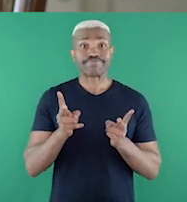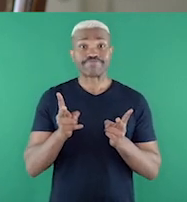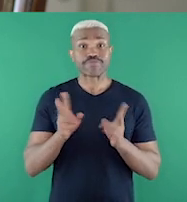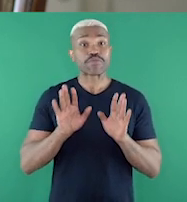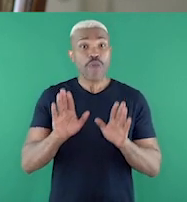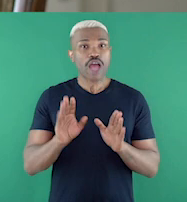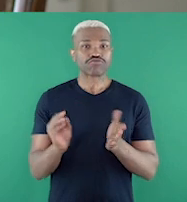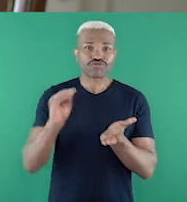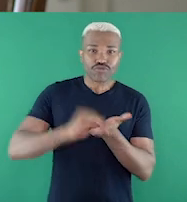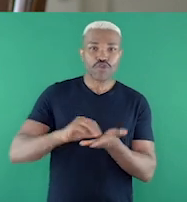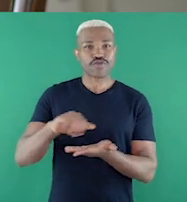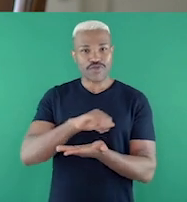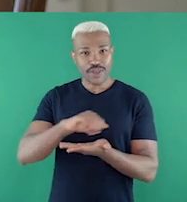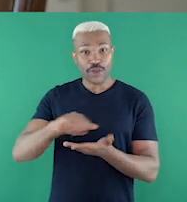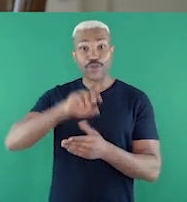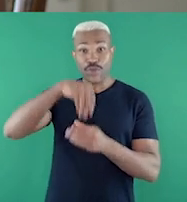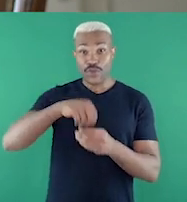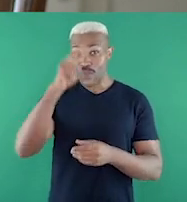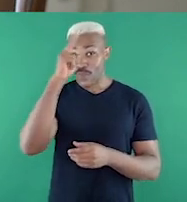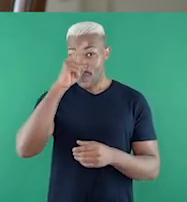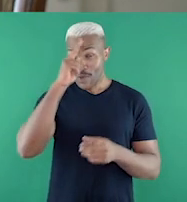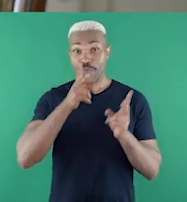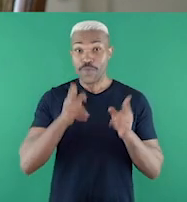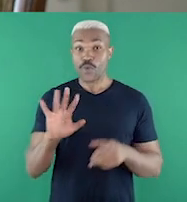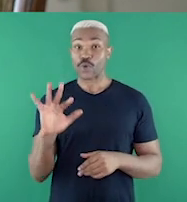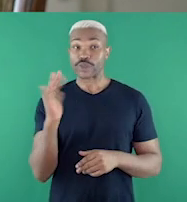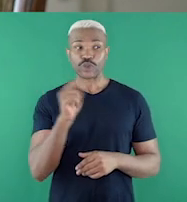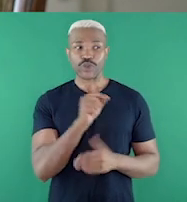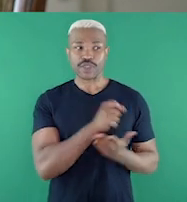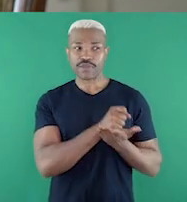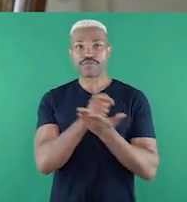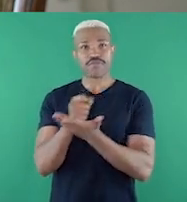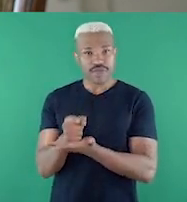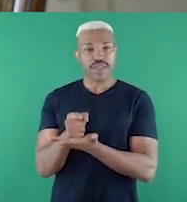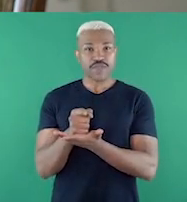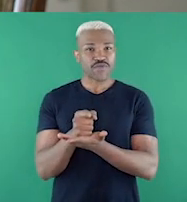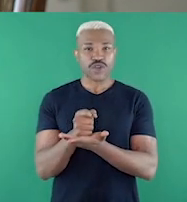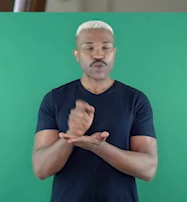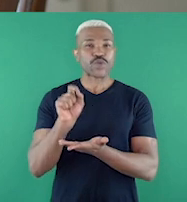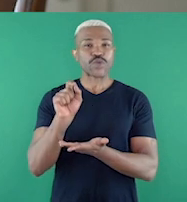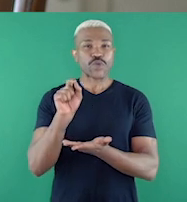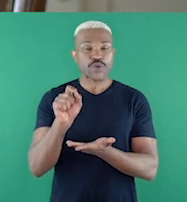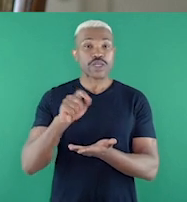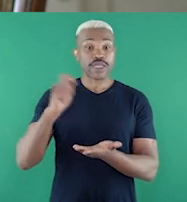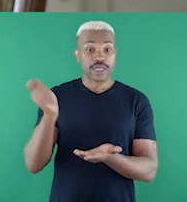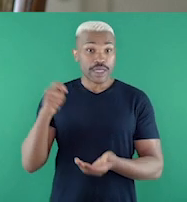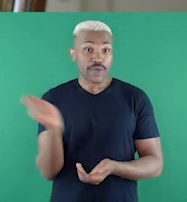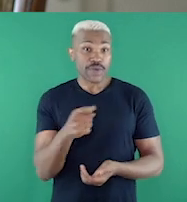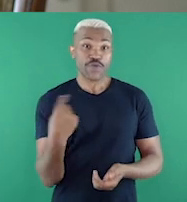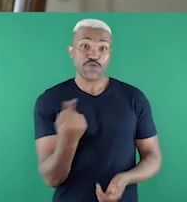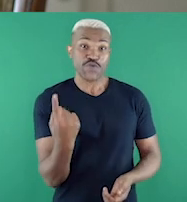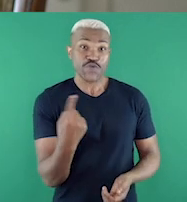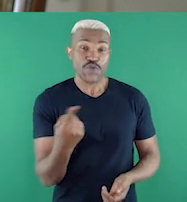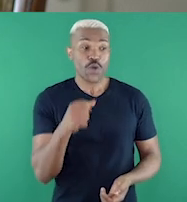o carrinho. E o mesmo acontece quando ele leva justamente um peão para a